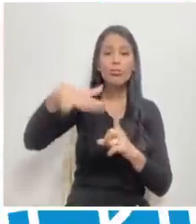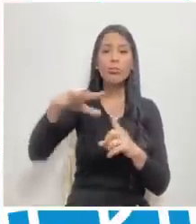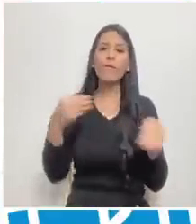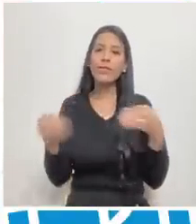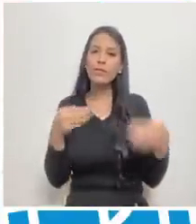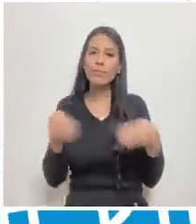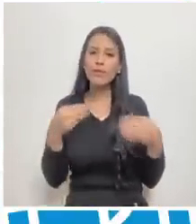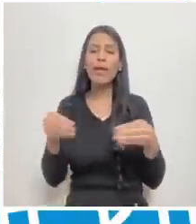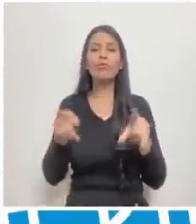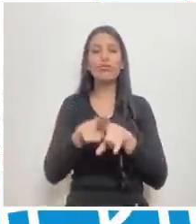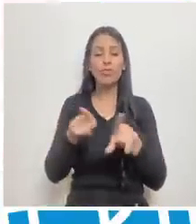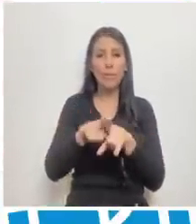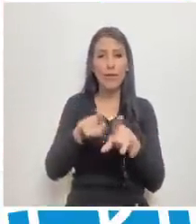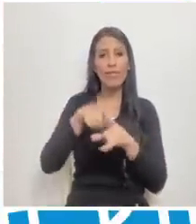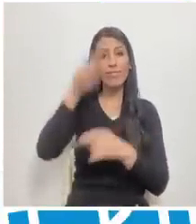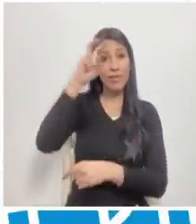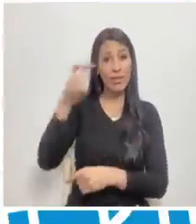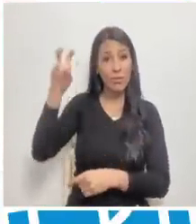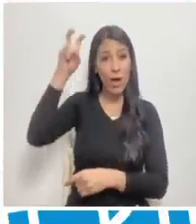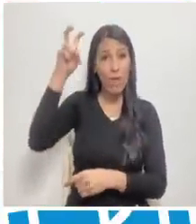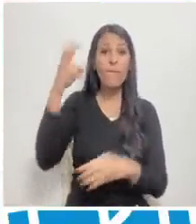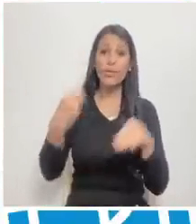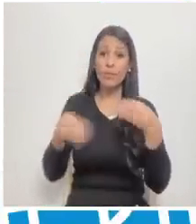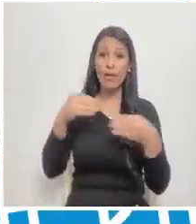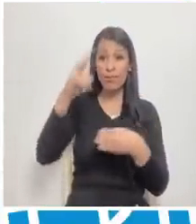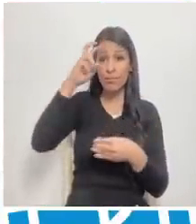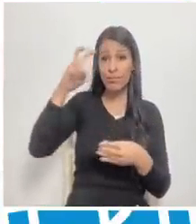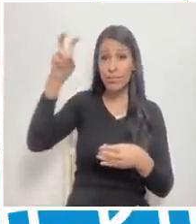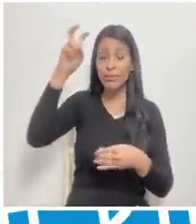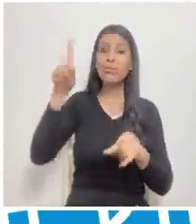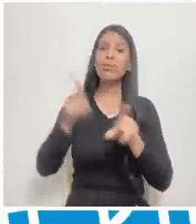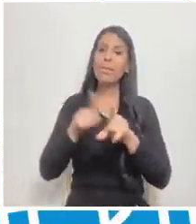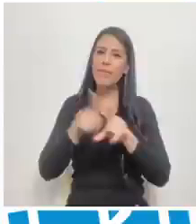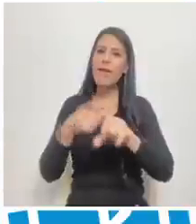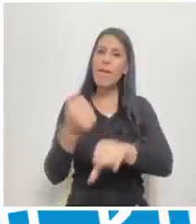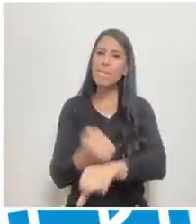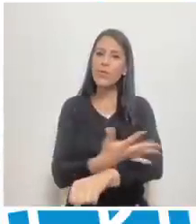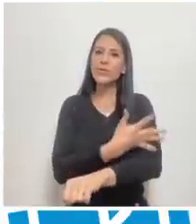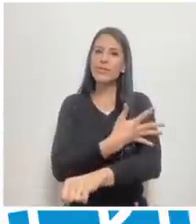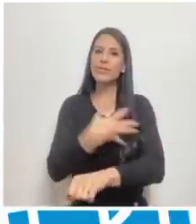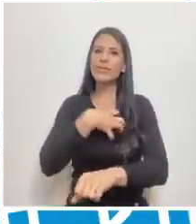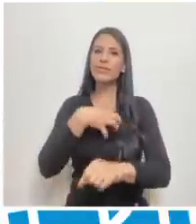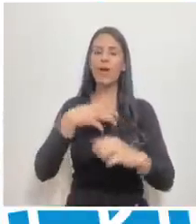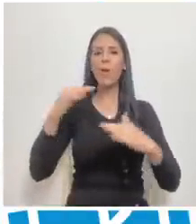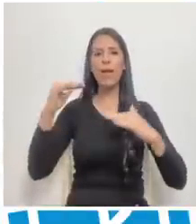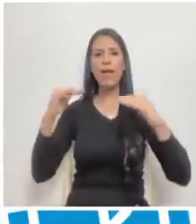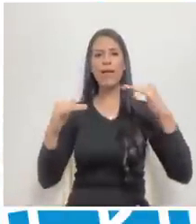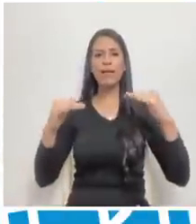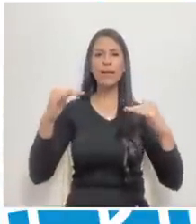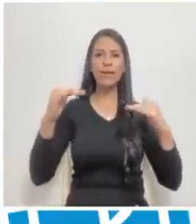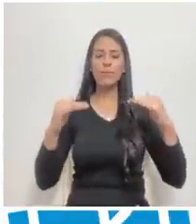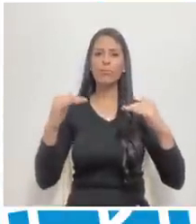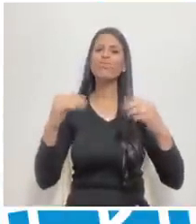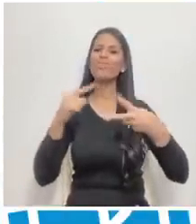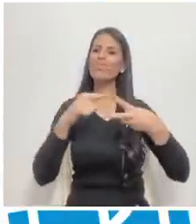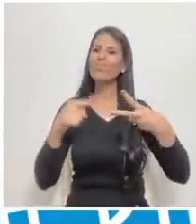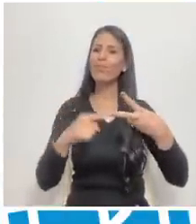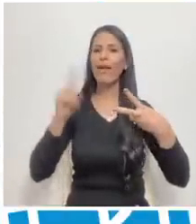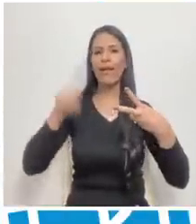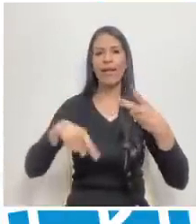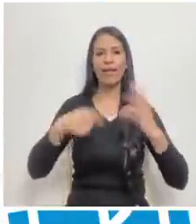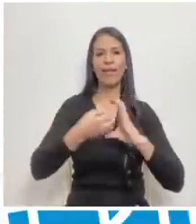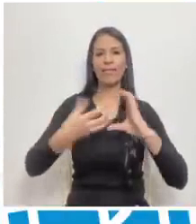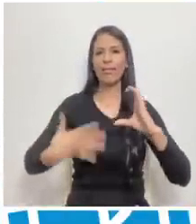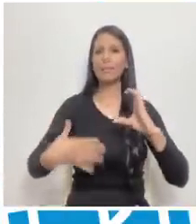destacaria flexibilidade intelectual e equilíbrio emocional como 2 características que nós temos que trabalhar com os